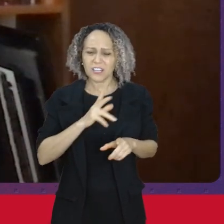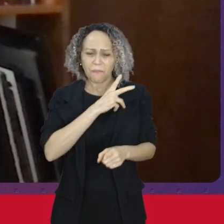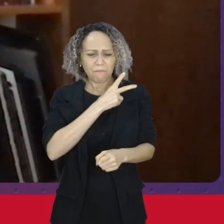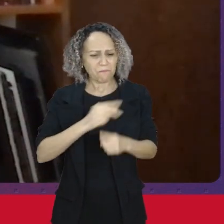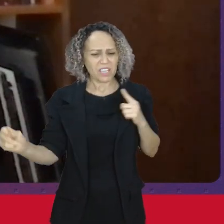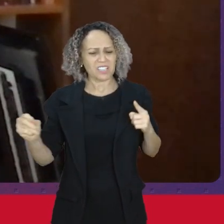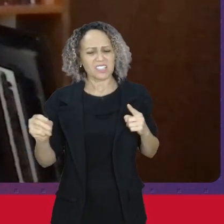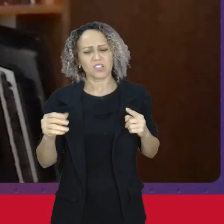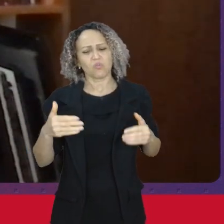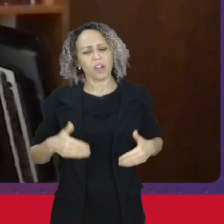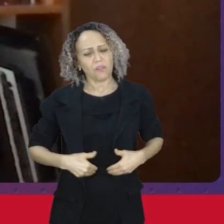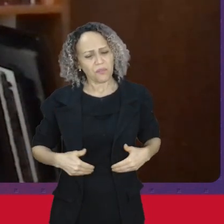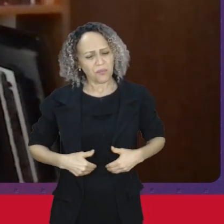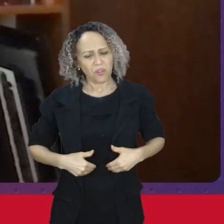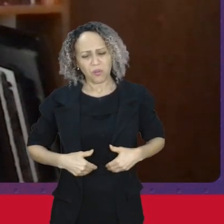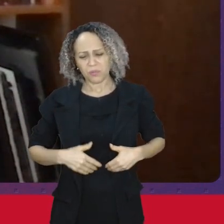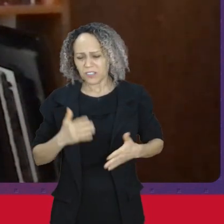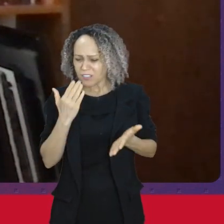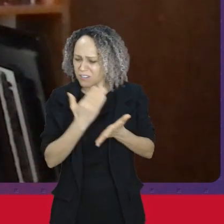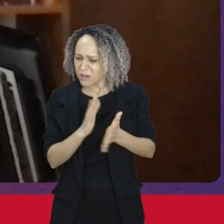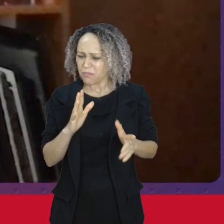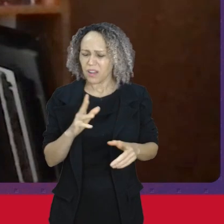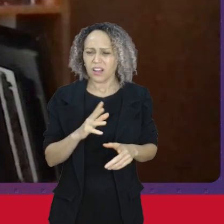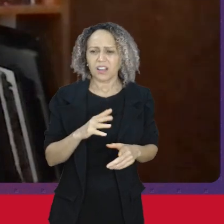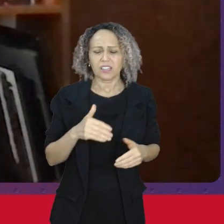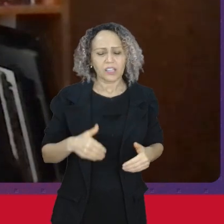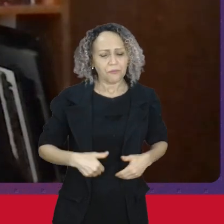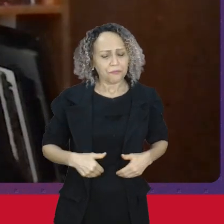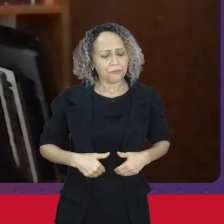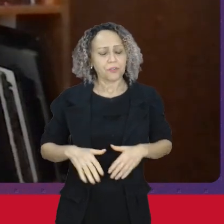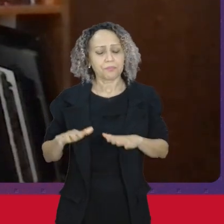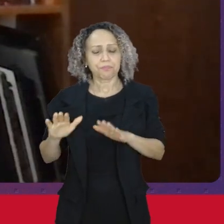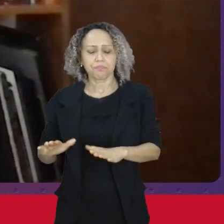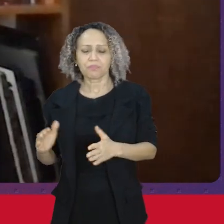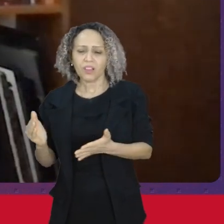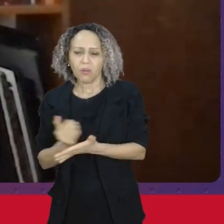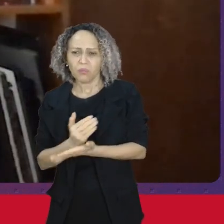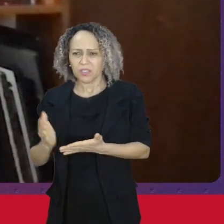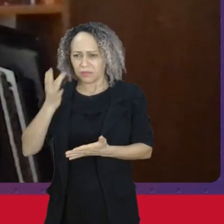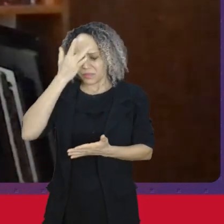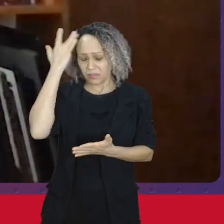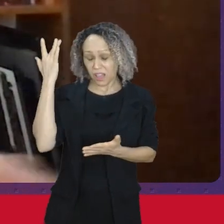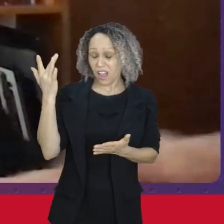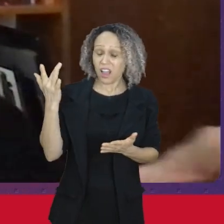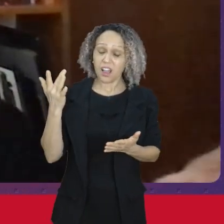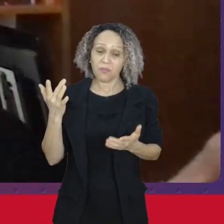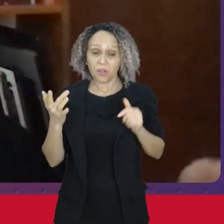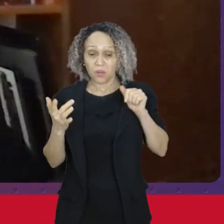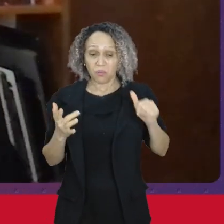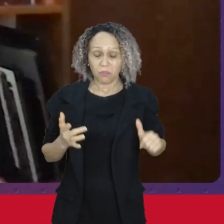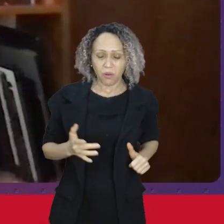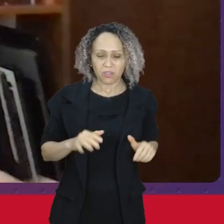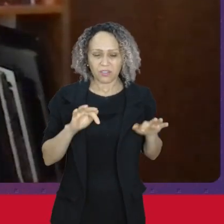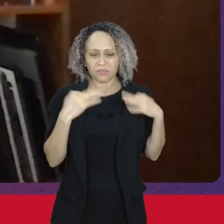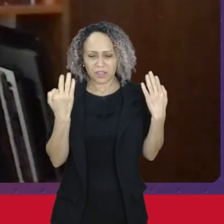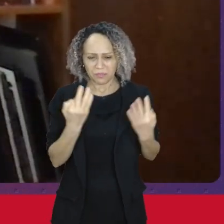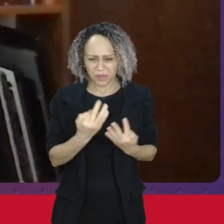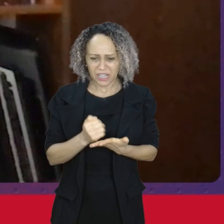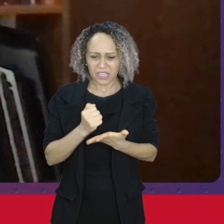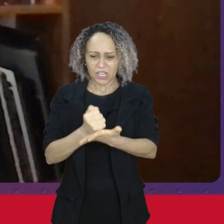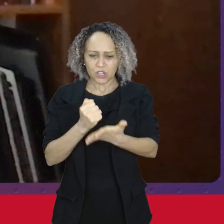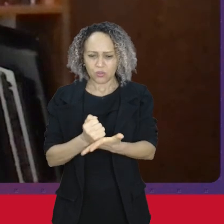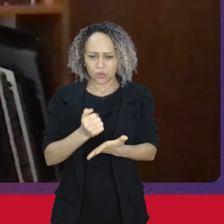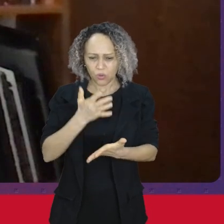de transferência de renda, muita gente acha que foi o Bolsa Família, não foi o Bolsa Família, um conjunto de políticas, eu vou